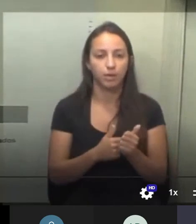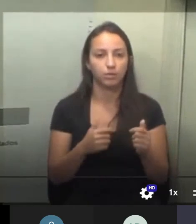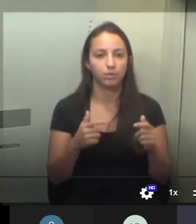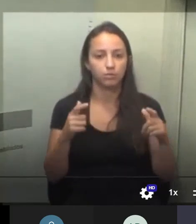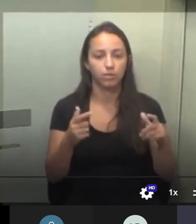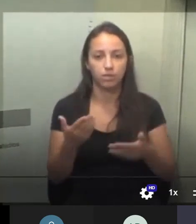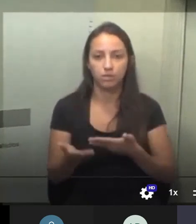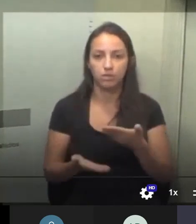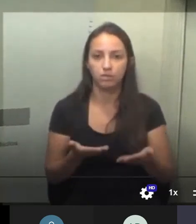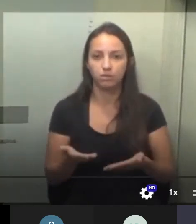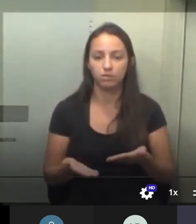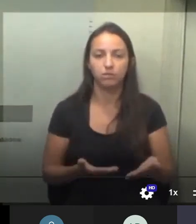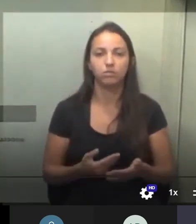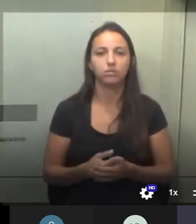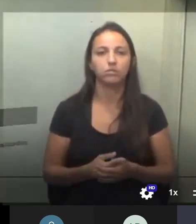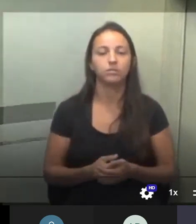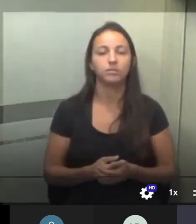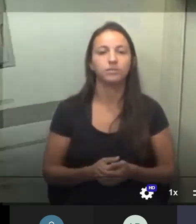de serviço.